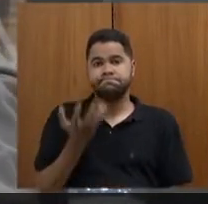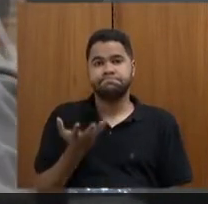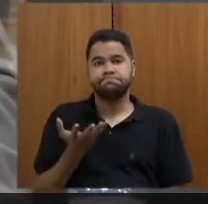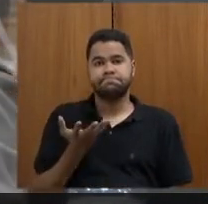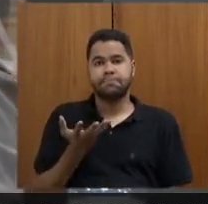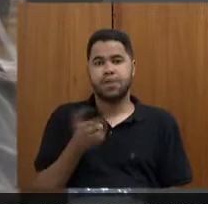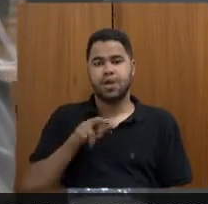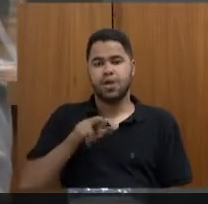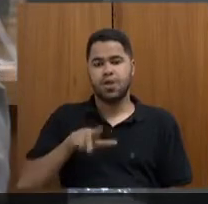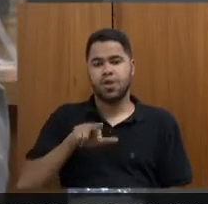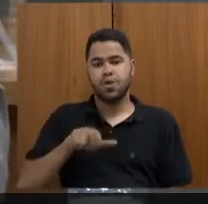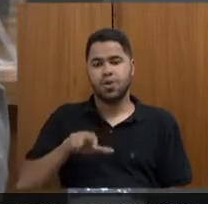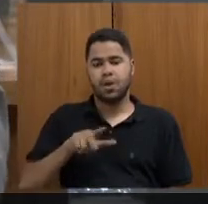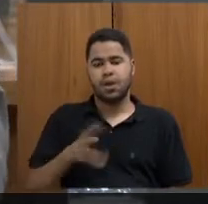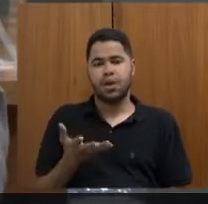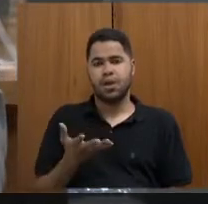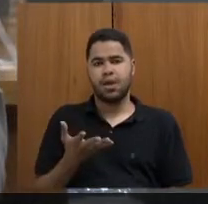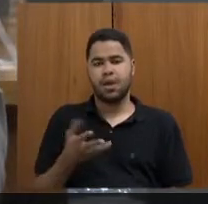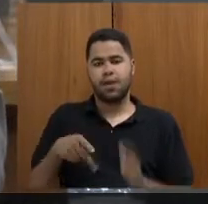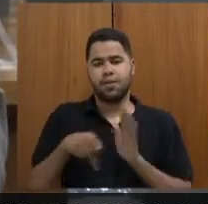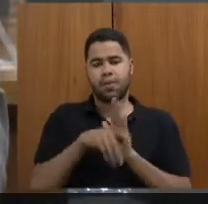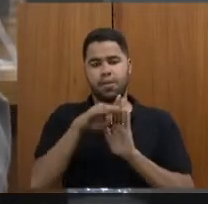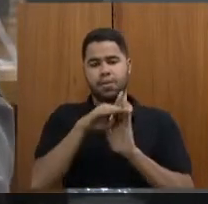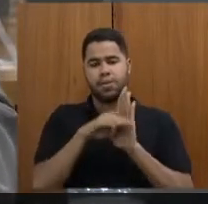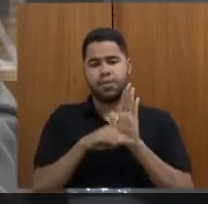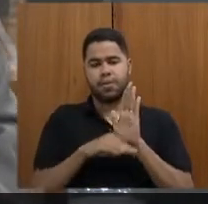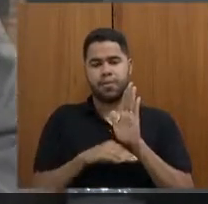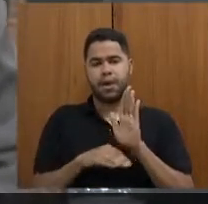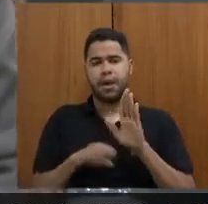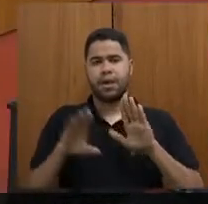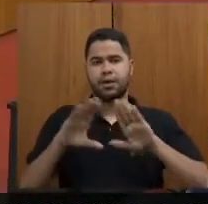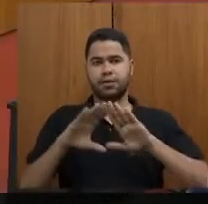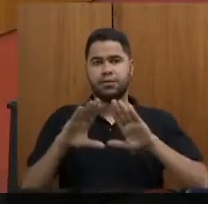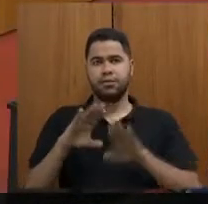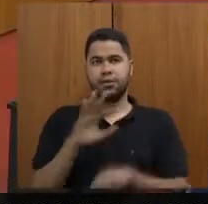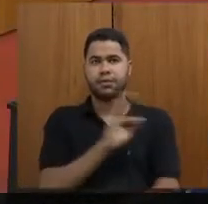é essa a finalidade do programa Assembleia Fiscaliza, com toda certeza.